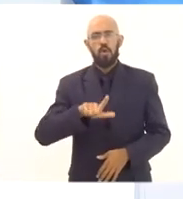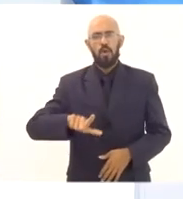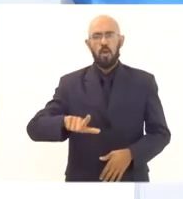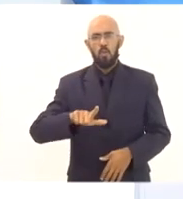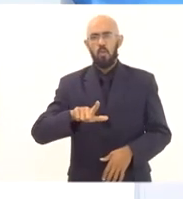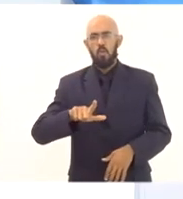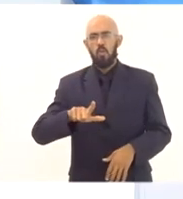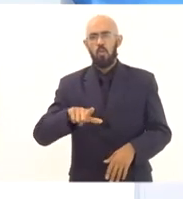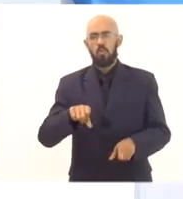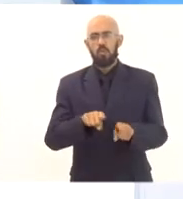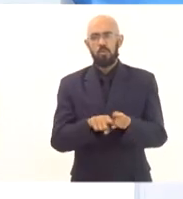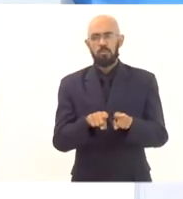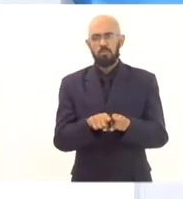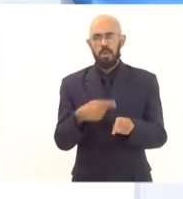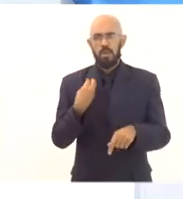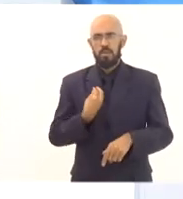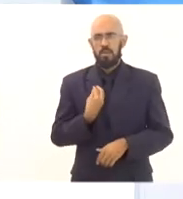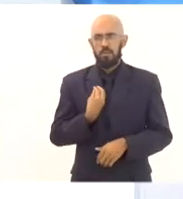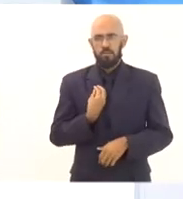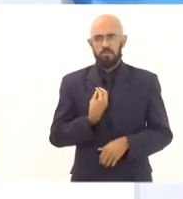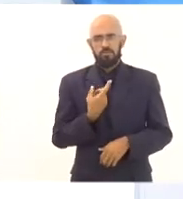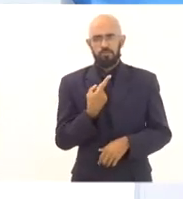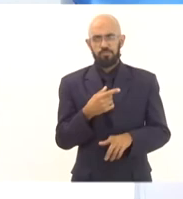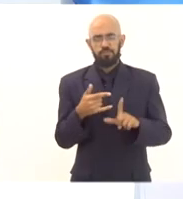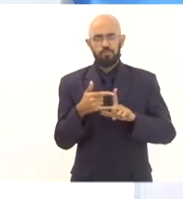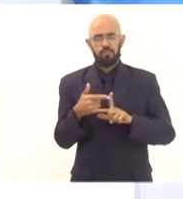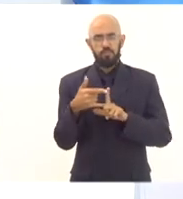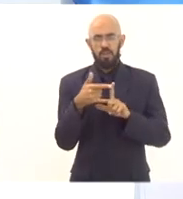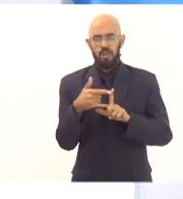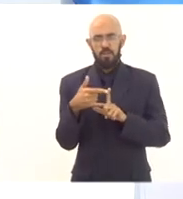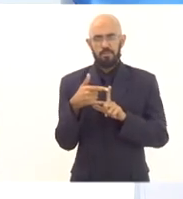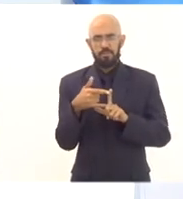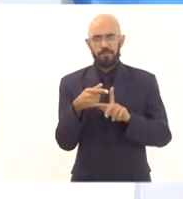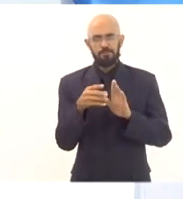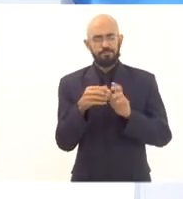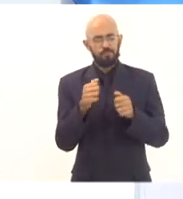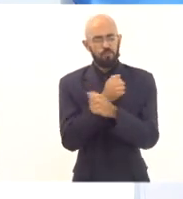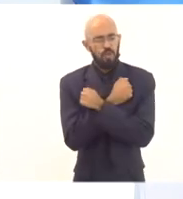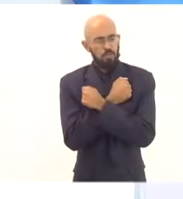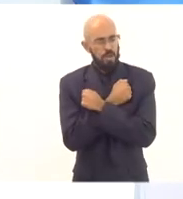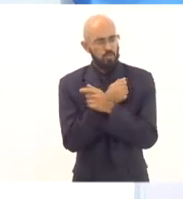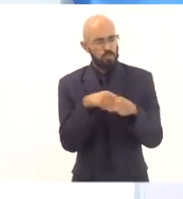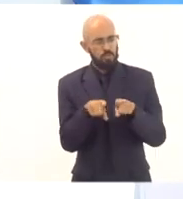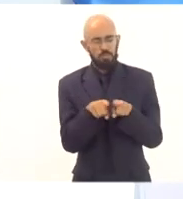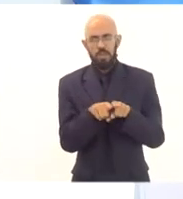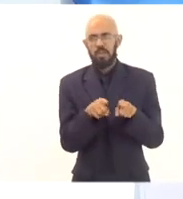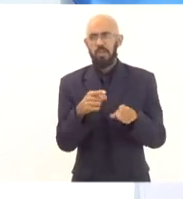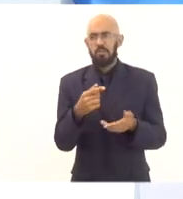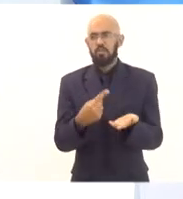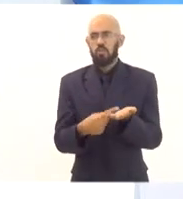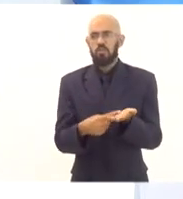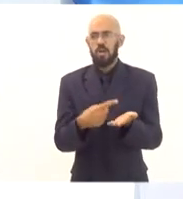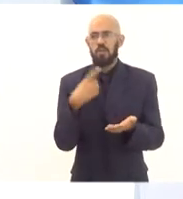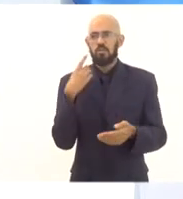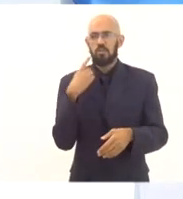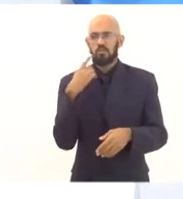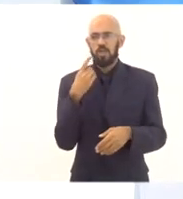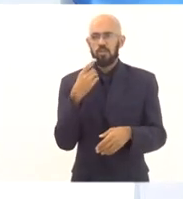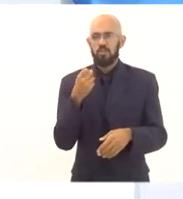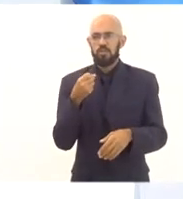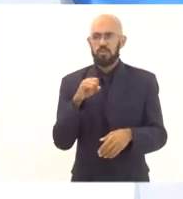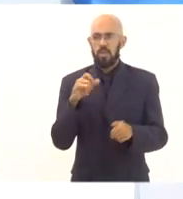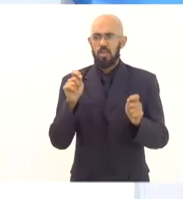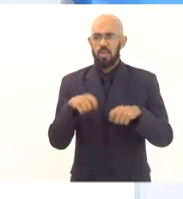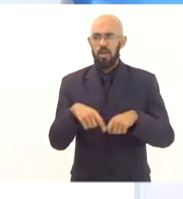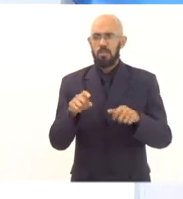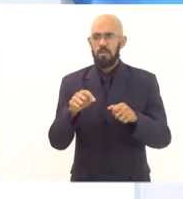também entrou na com a gente aqui na condição tão deixar um registro de um abraço mas combinar com os deputados se